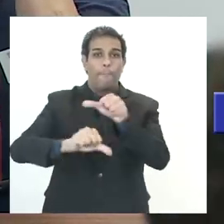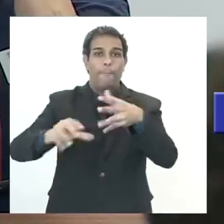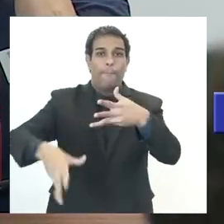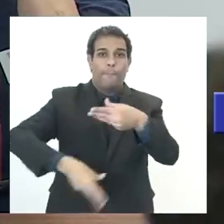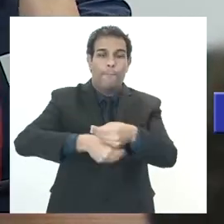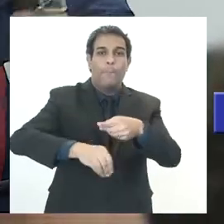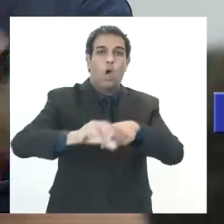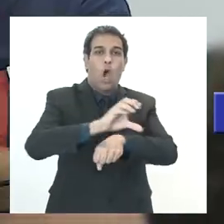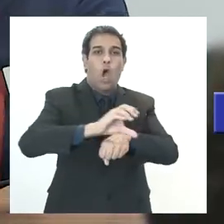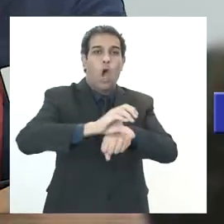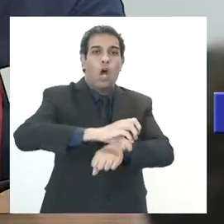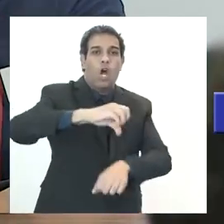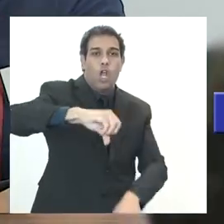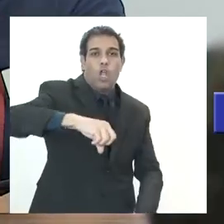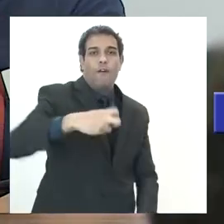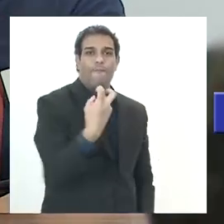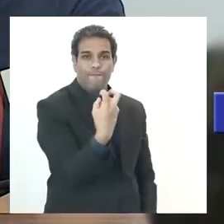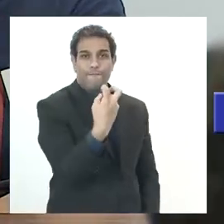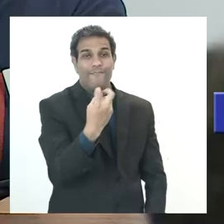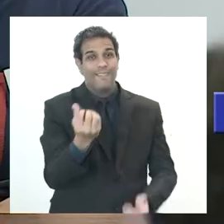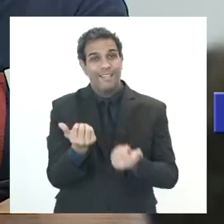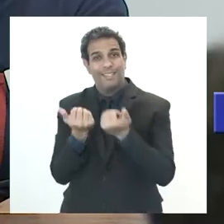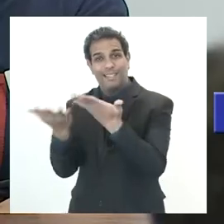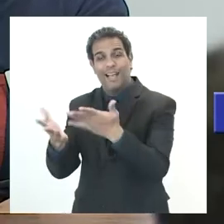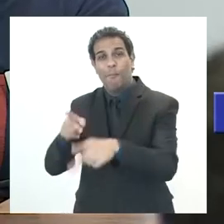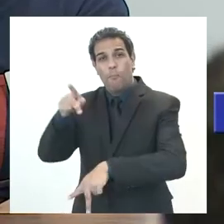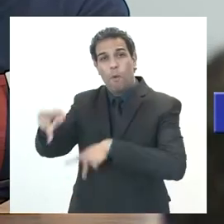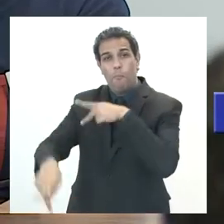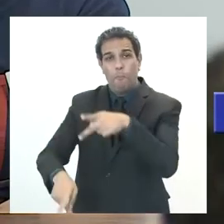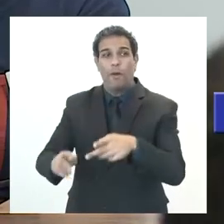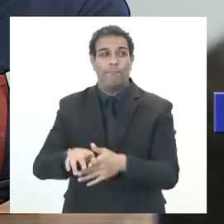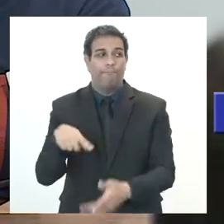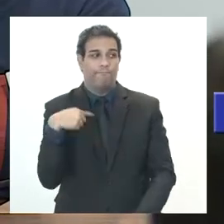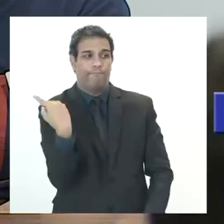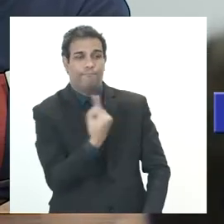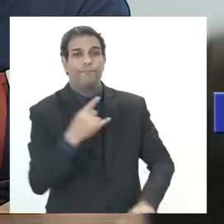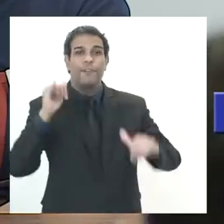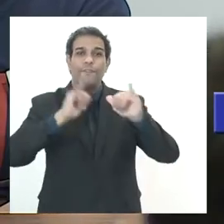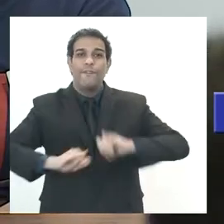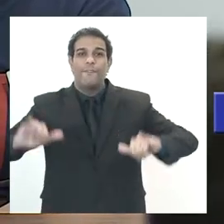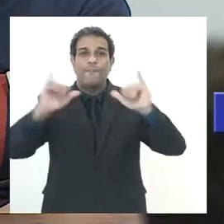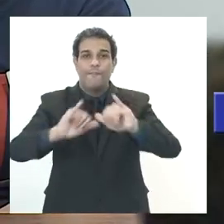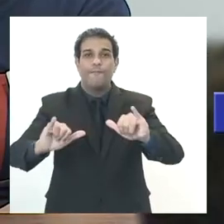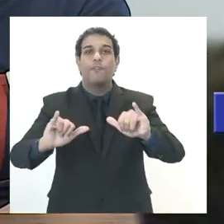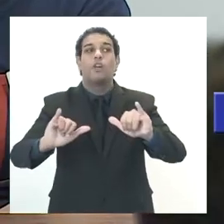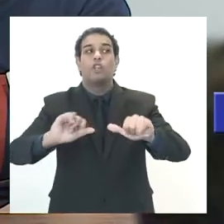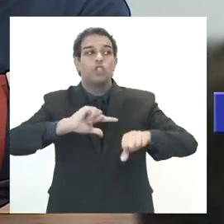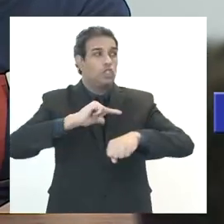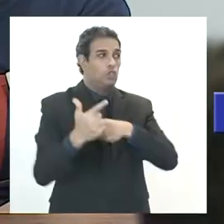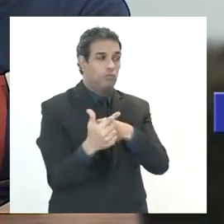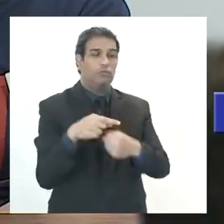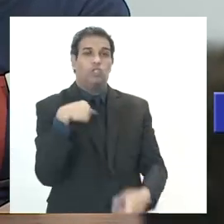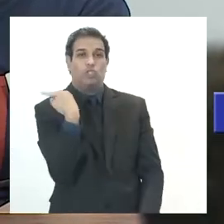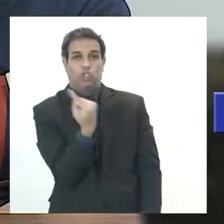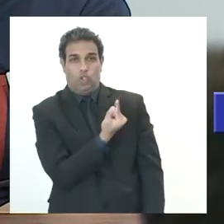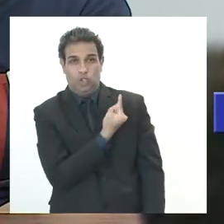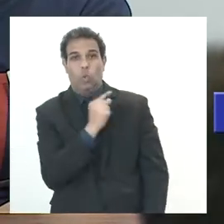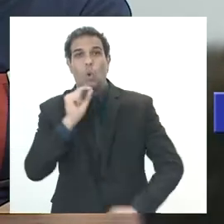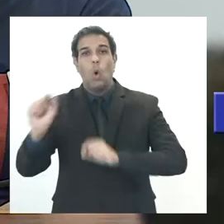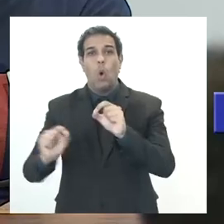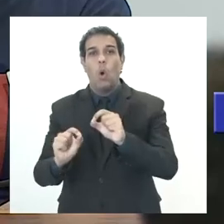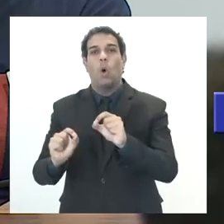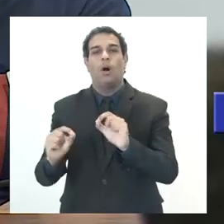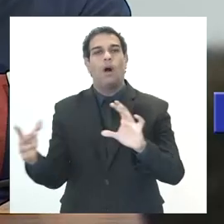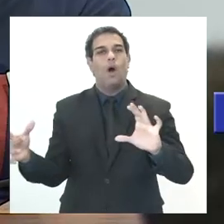constitucional 95 para a população brasileira então a gente já vem avisando isso e são nosso papel que a gente é o nosso papel